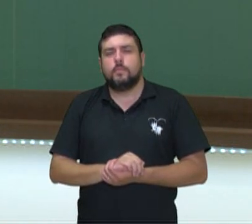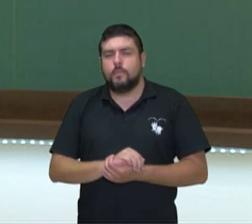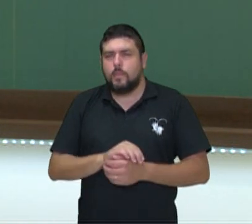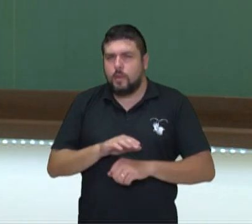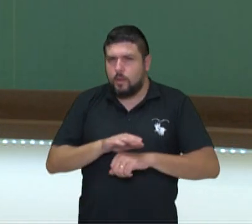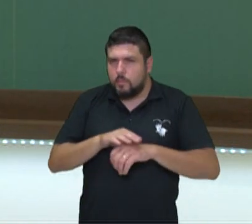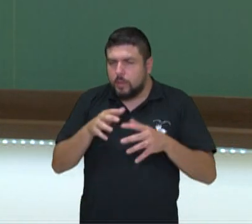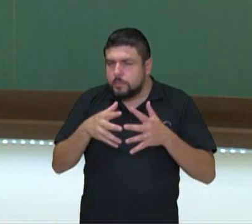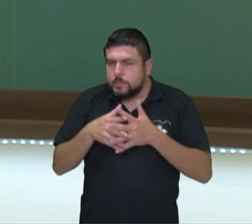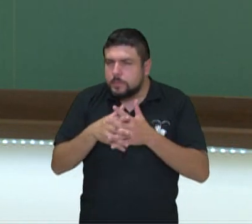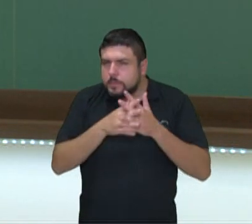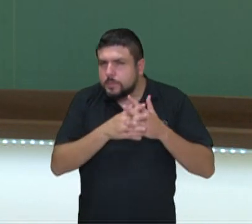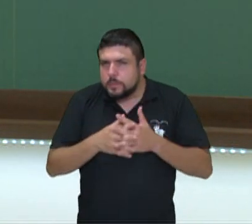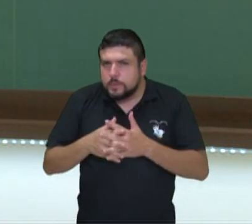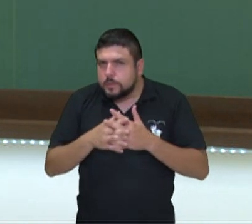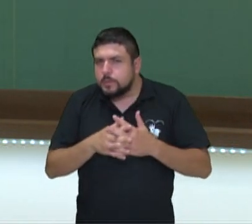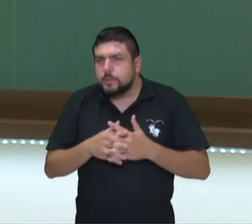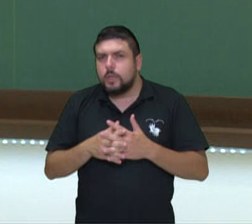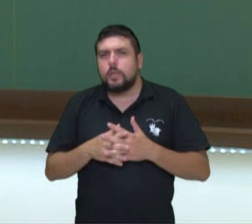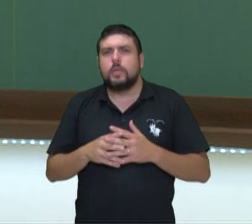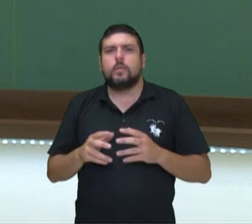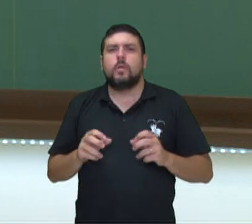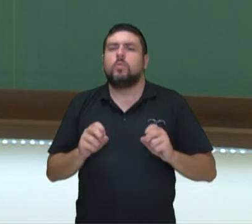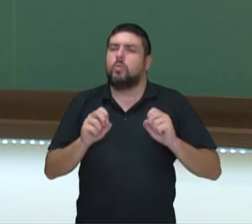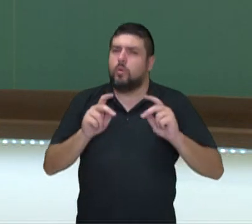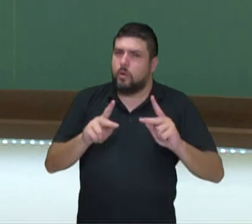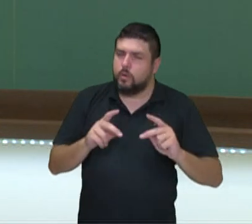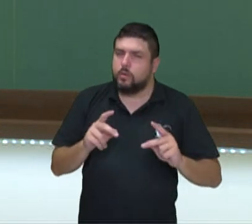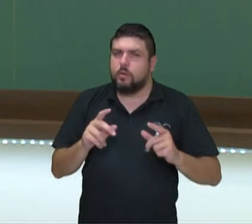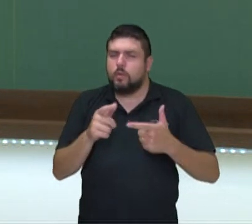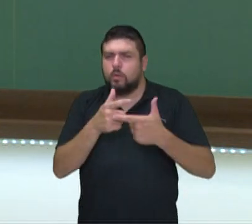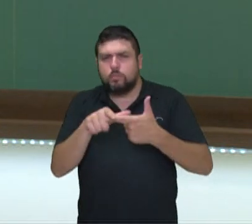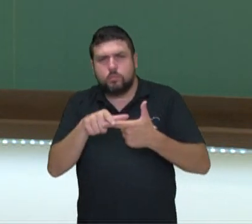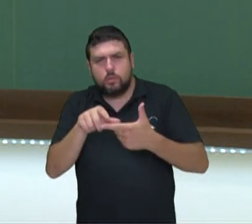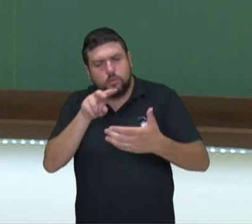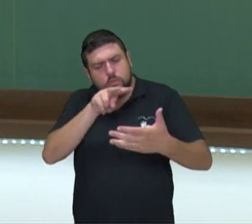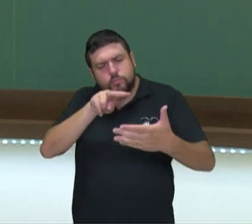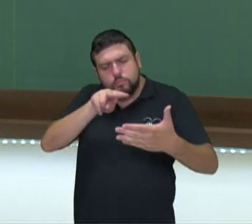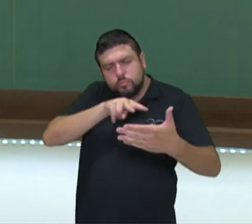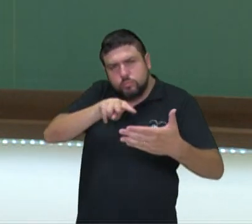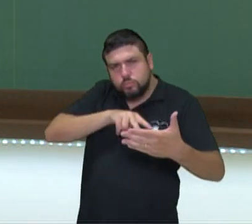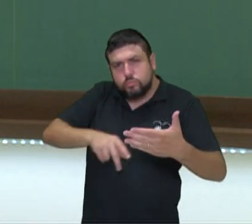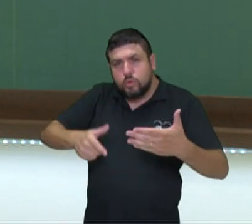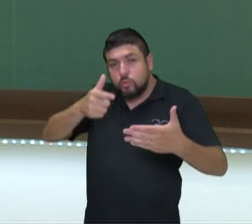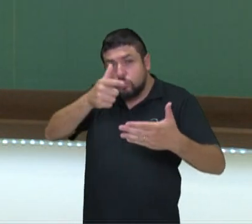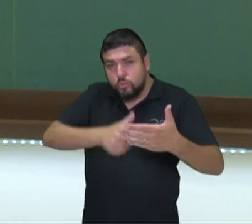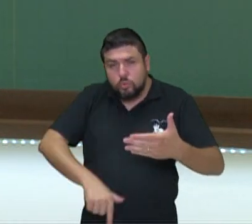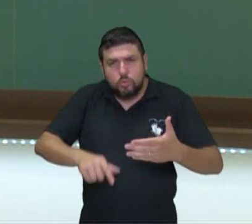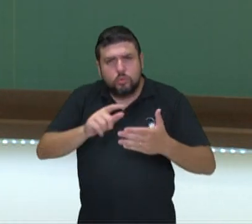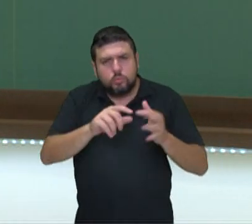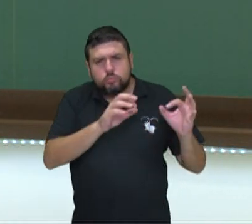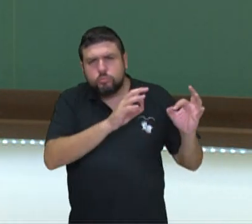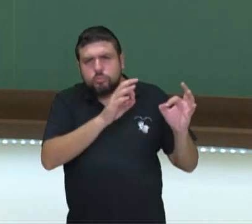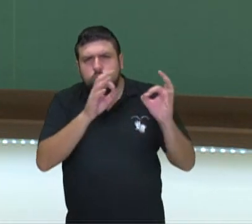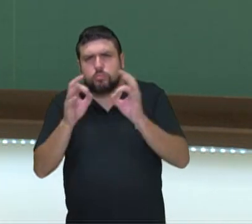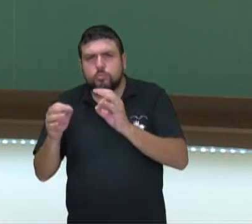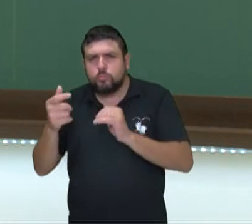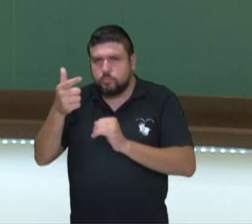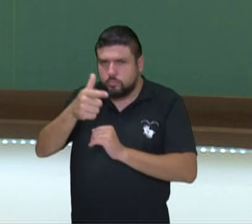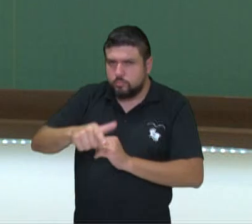complicadinho, tá? Mas se foi um pouco mais complicadinho, reveja, mais um motivo para você rever este exercício depois, tá bom?